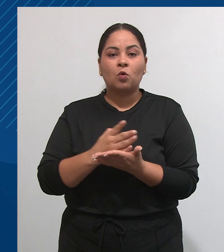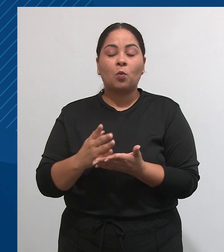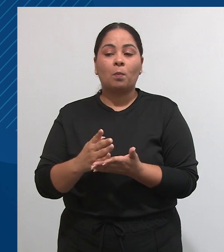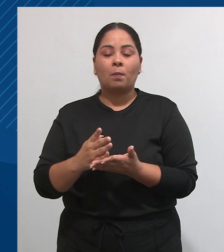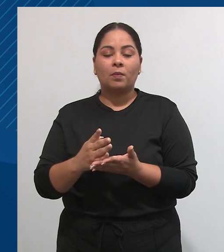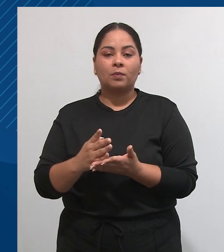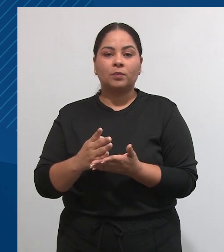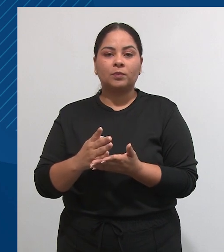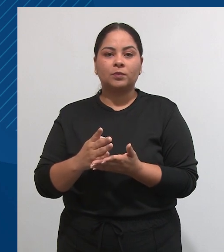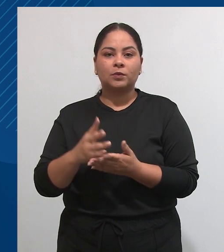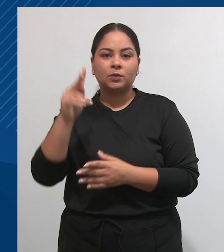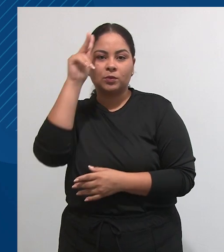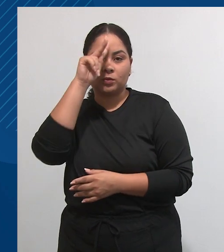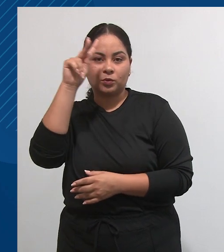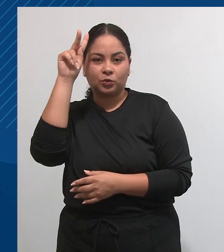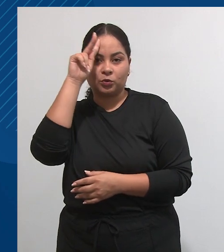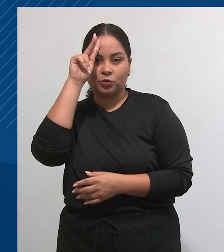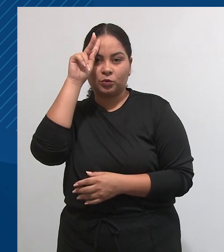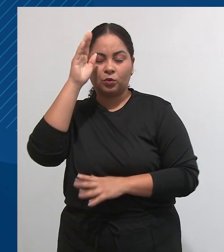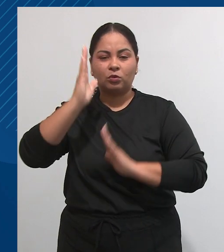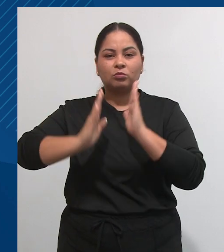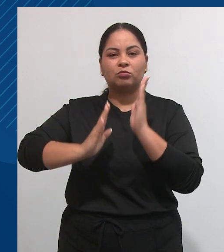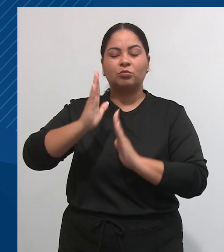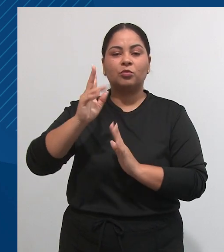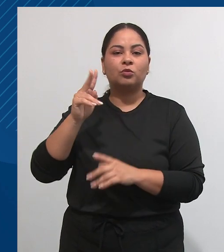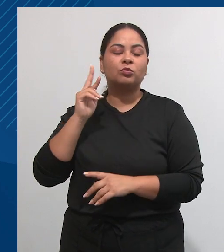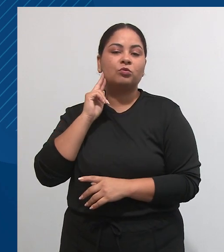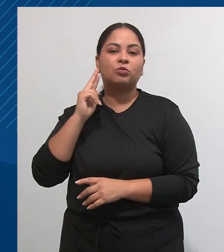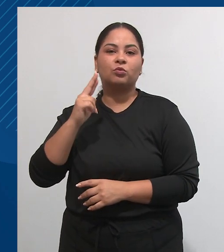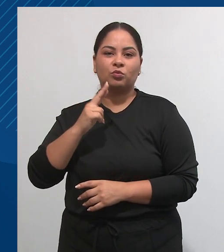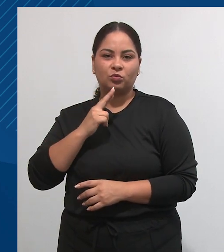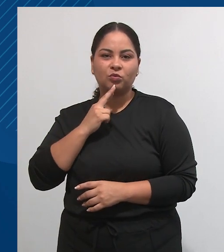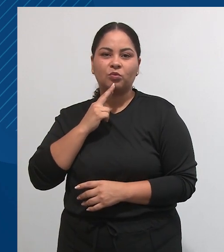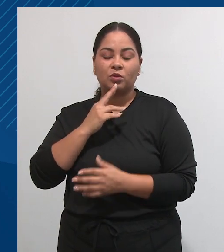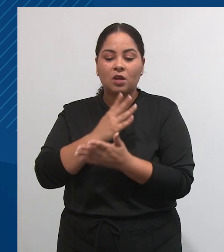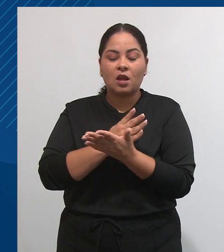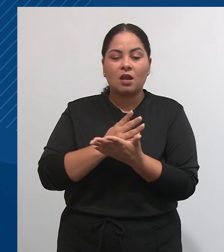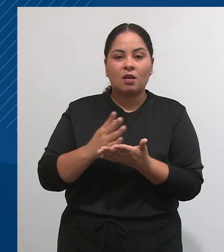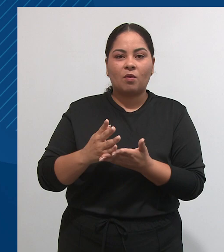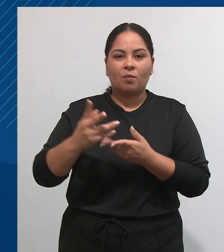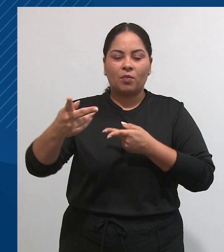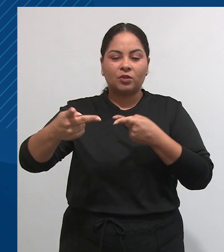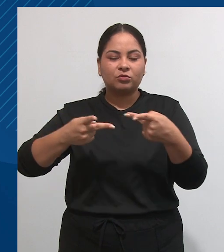história recente de Rondônia, onde vem aí os projetos